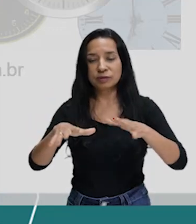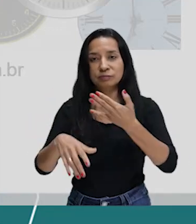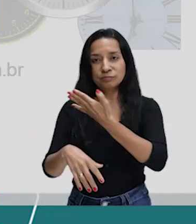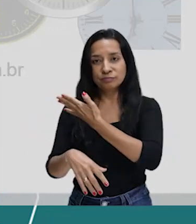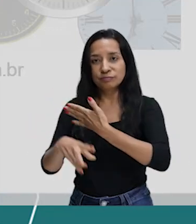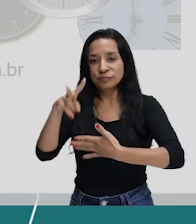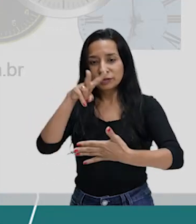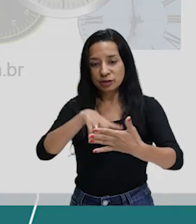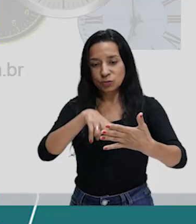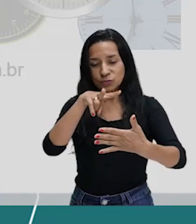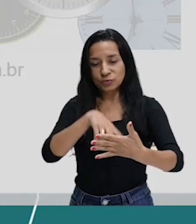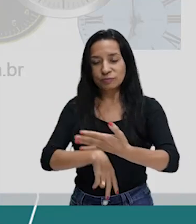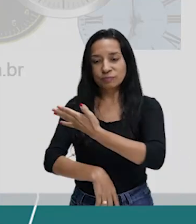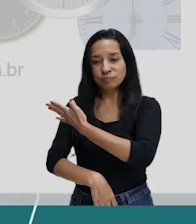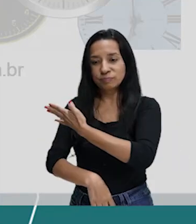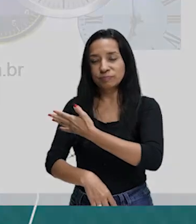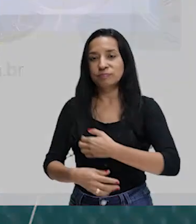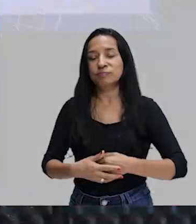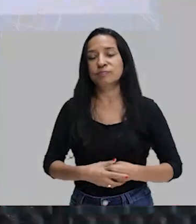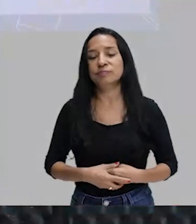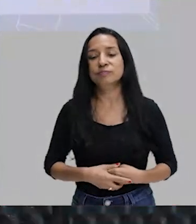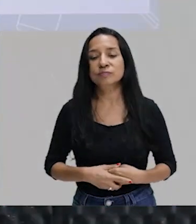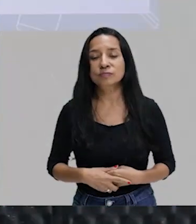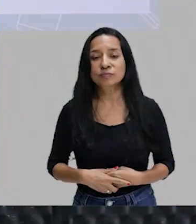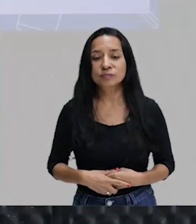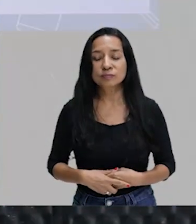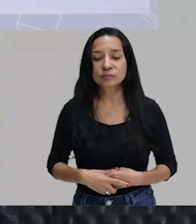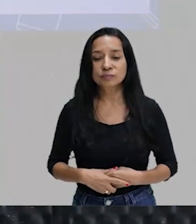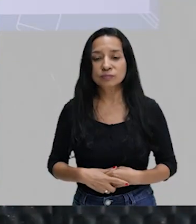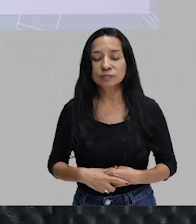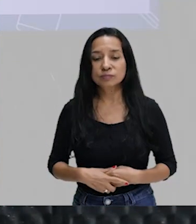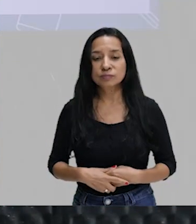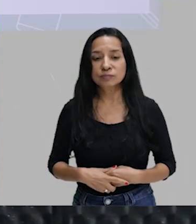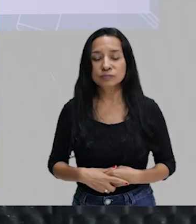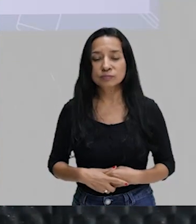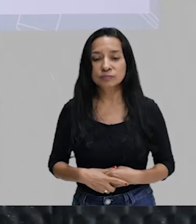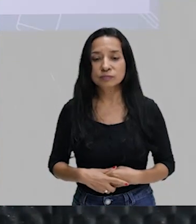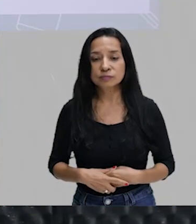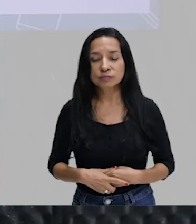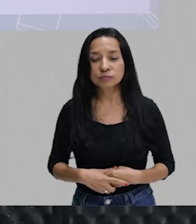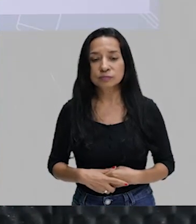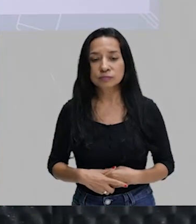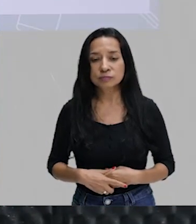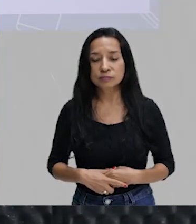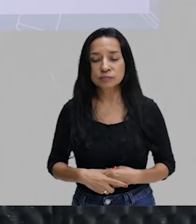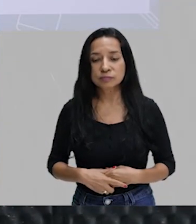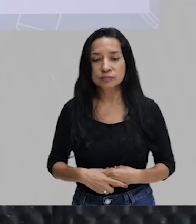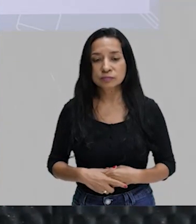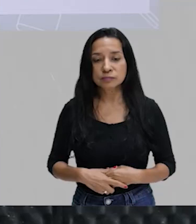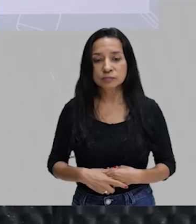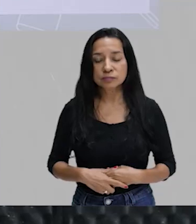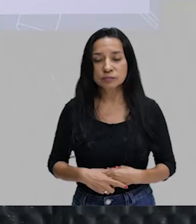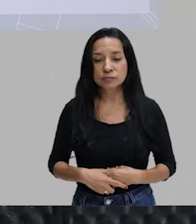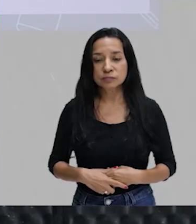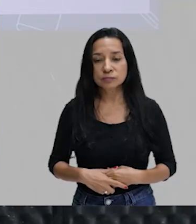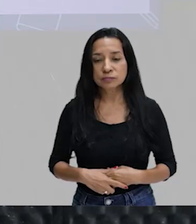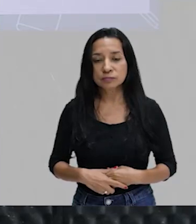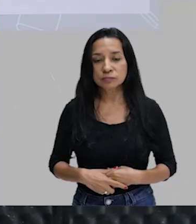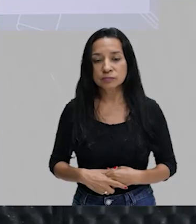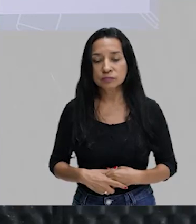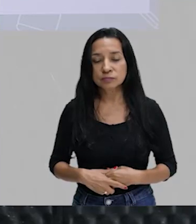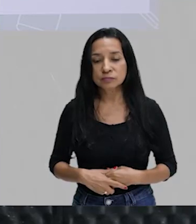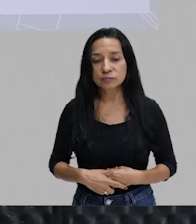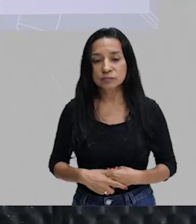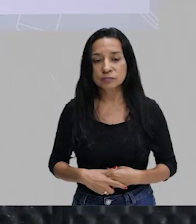Chega logo, tic-tac, tic-tac e vai-te embora. Passa tempo, bem depressa, não atrasa, não demora. Que já estou muito